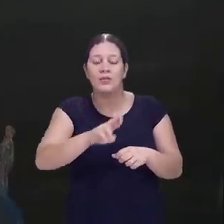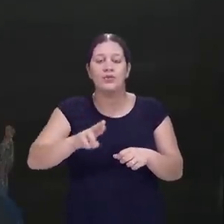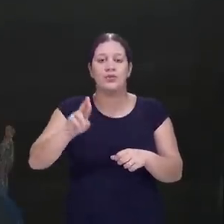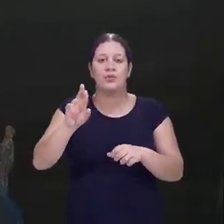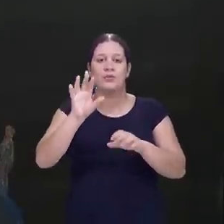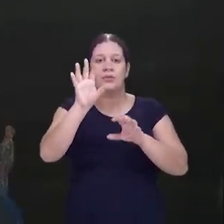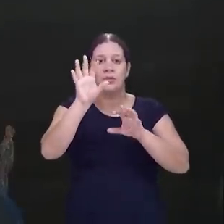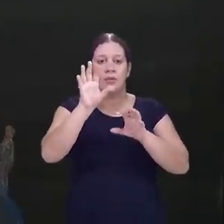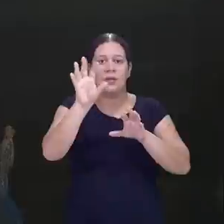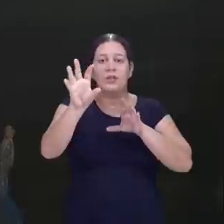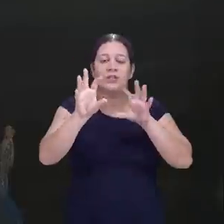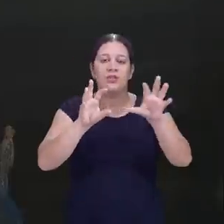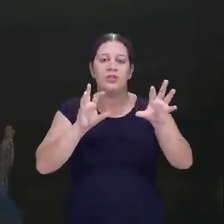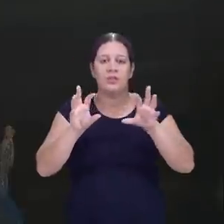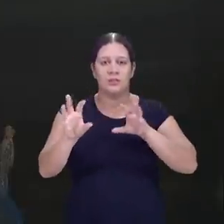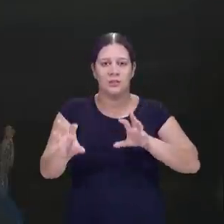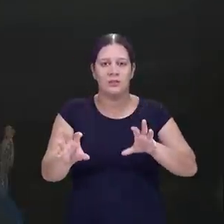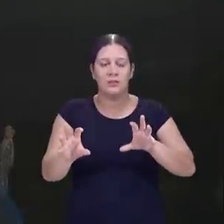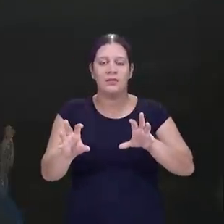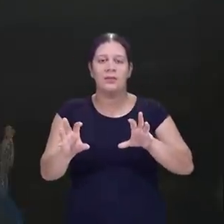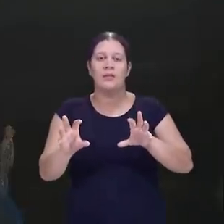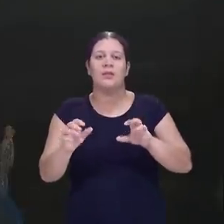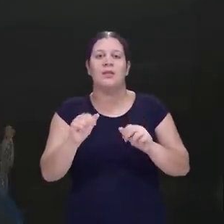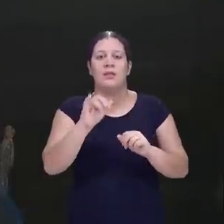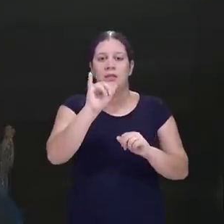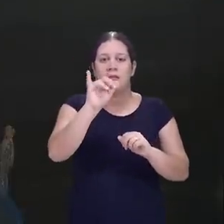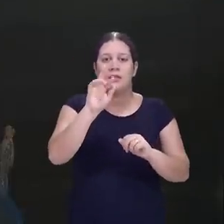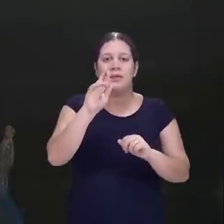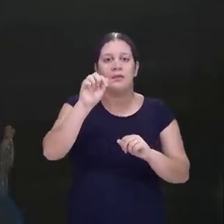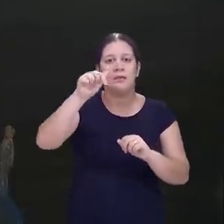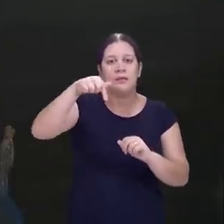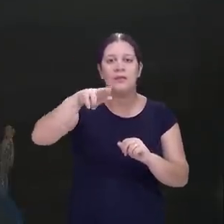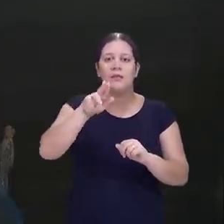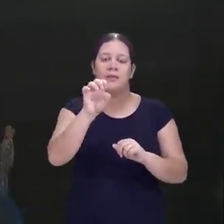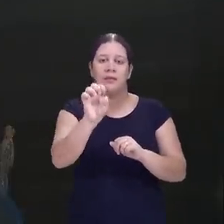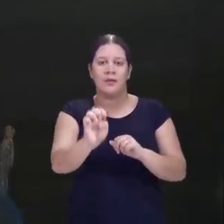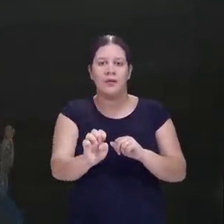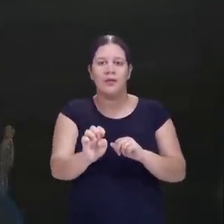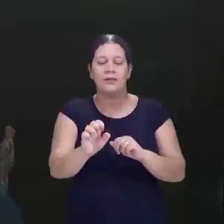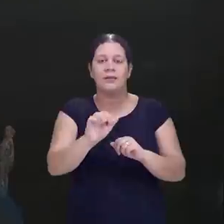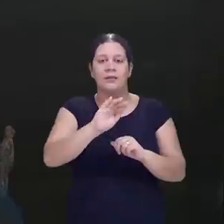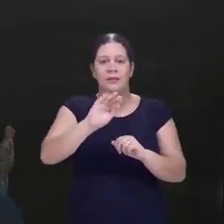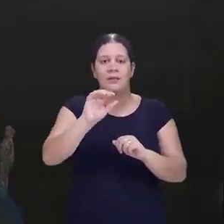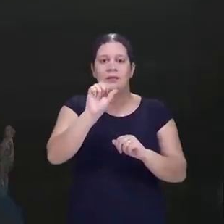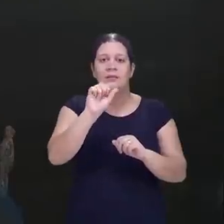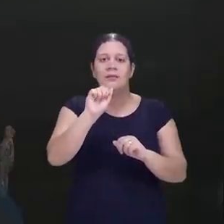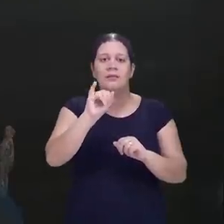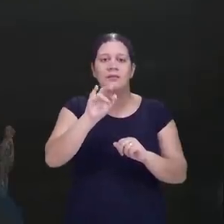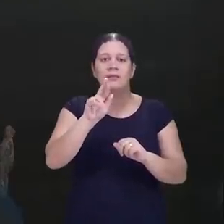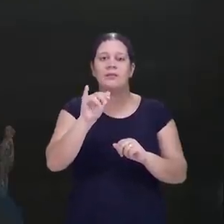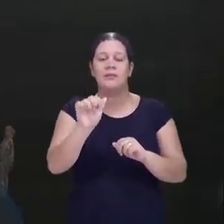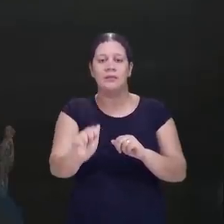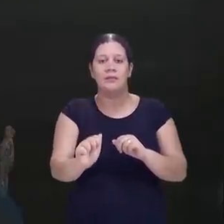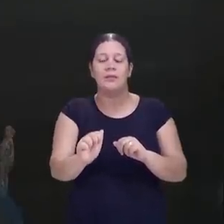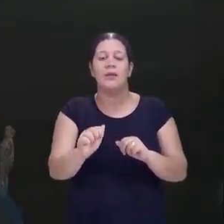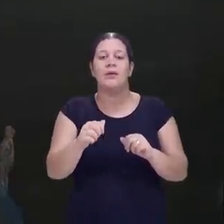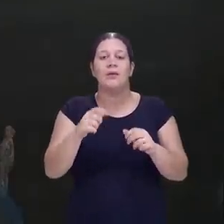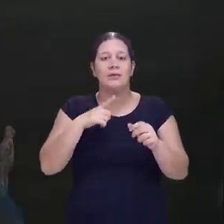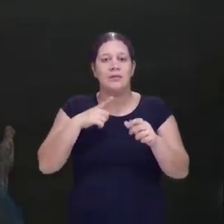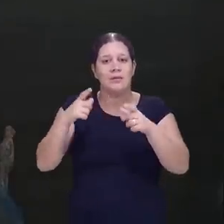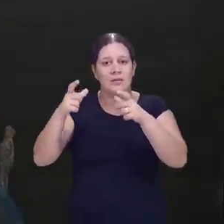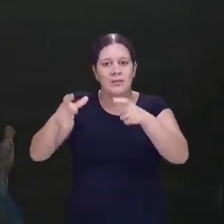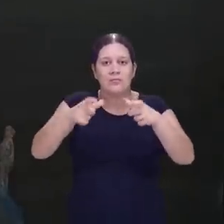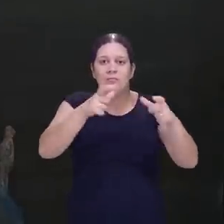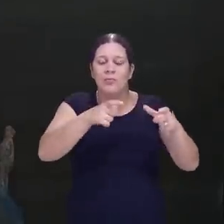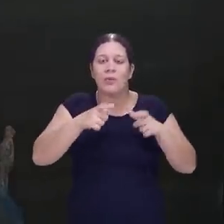uma região que fica entre o Iraque, a Síria e diversos outros países do Oriente Médio. Naquele lugar